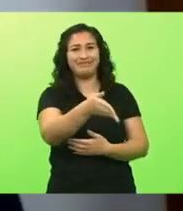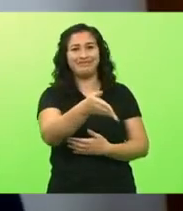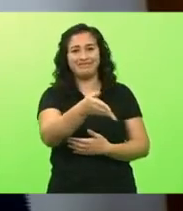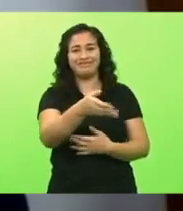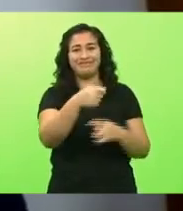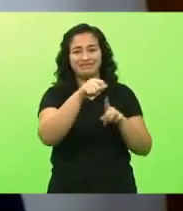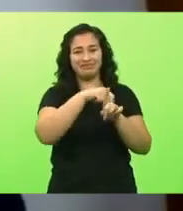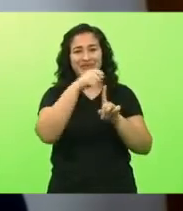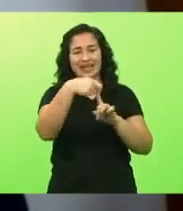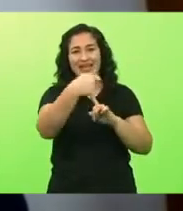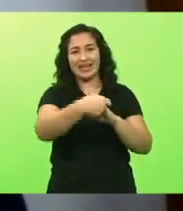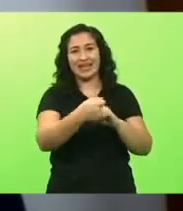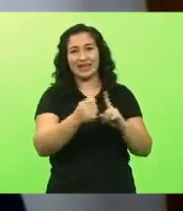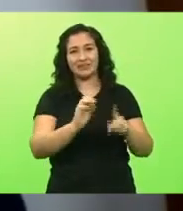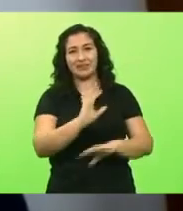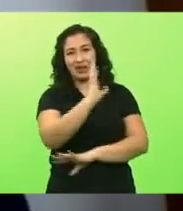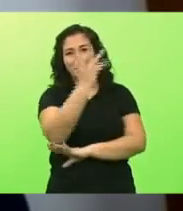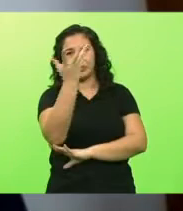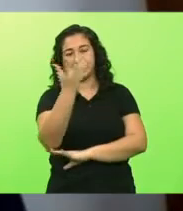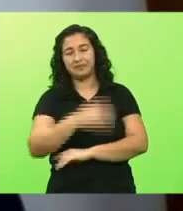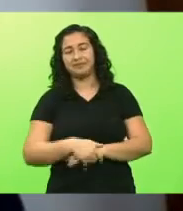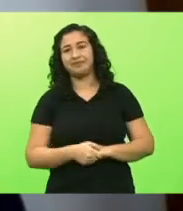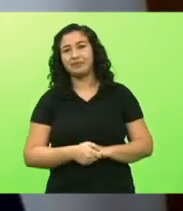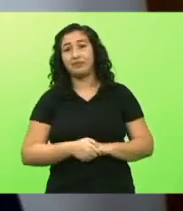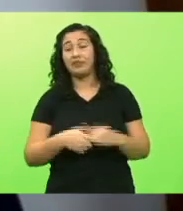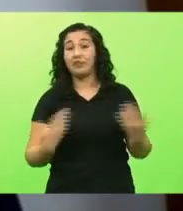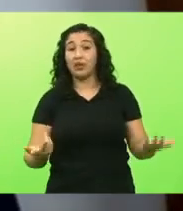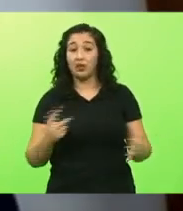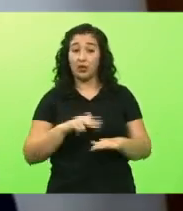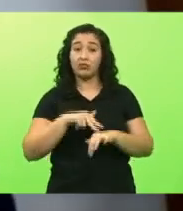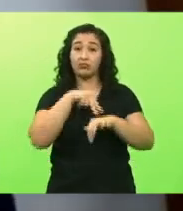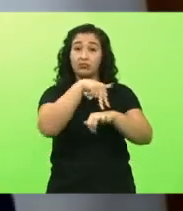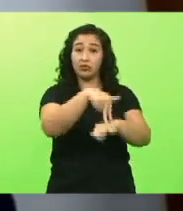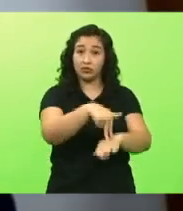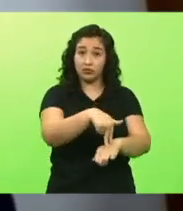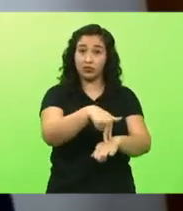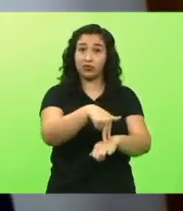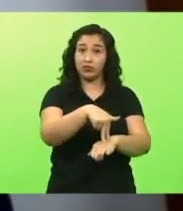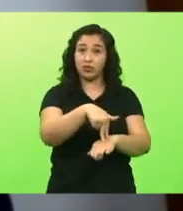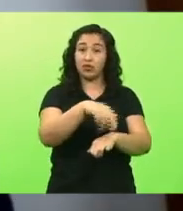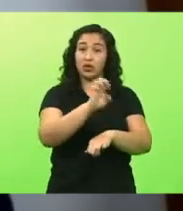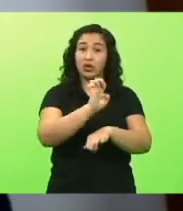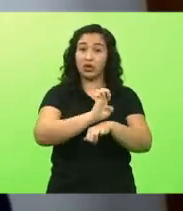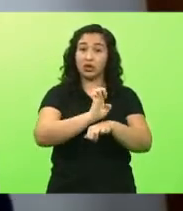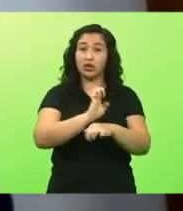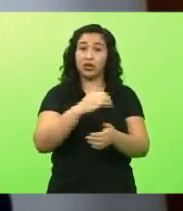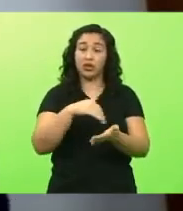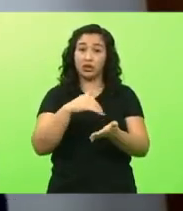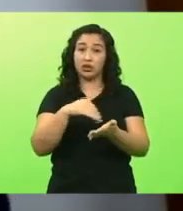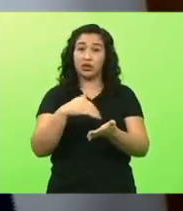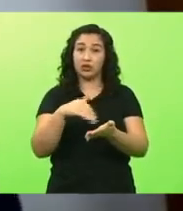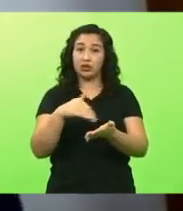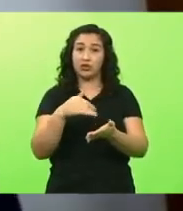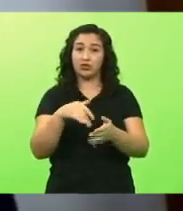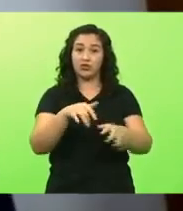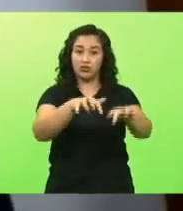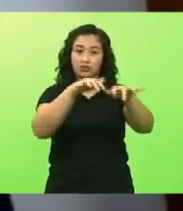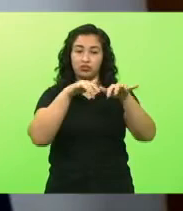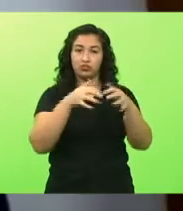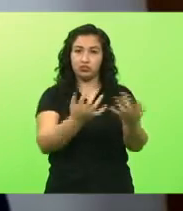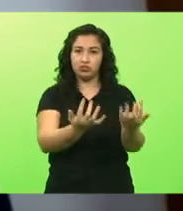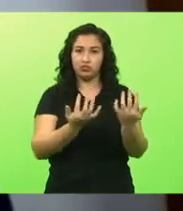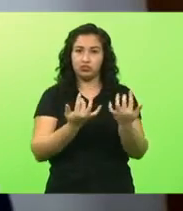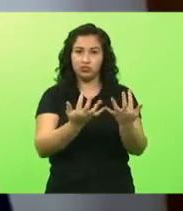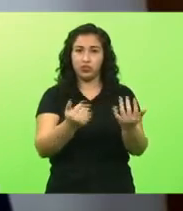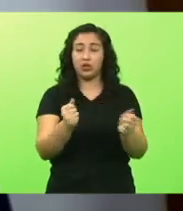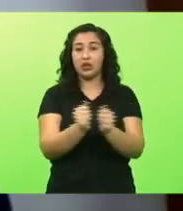Então, ontem nós tivemos a presença do secretário de Estado da Agricultura, da presidente da IPAGRE, do secretário